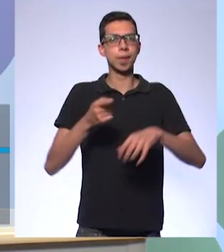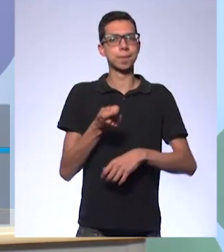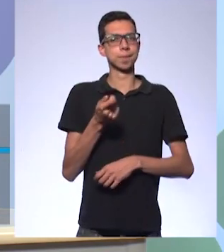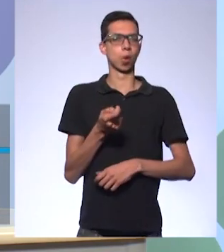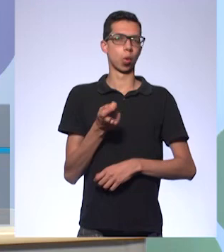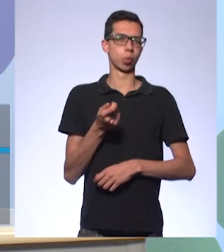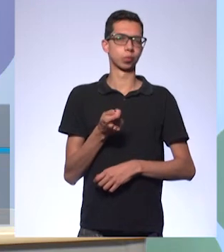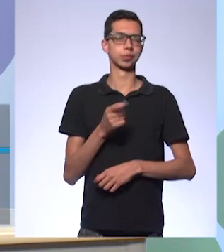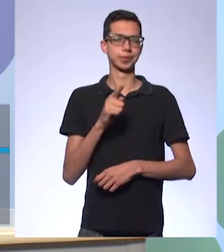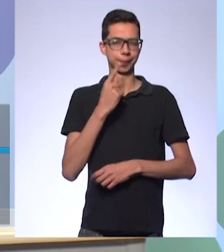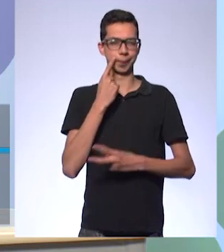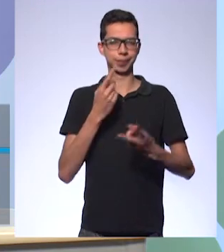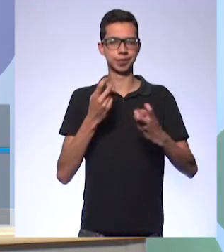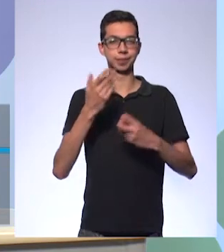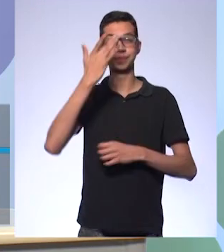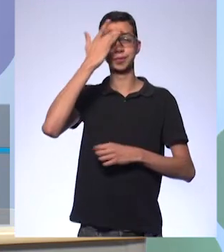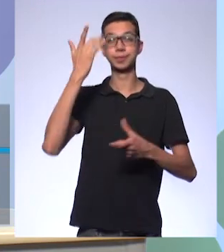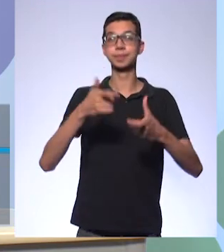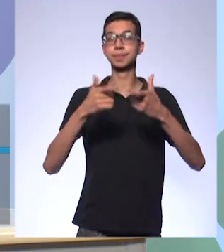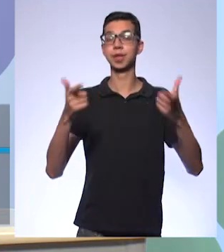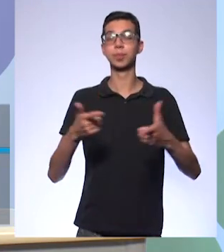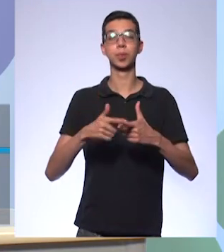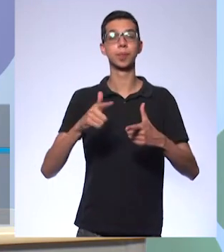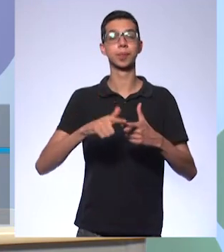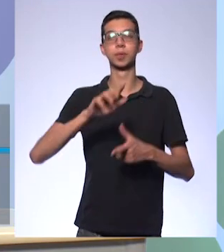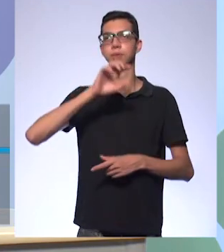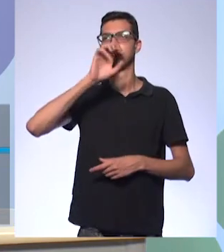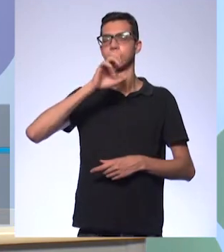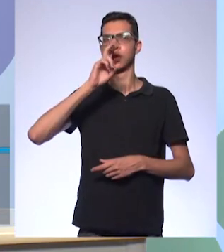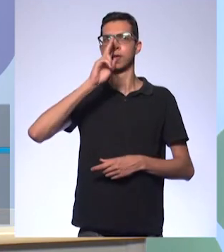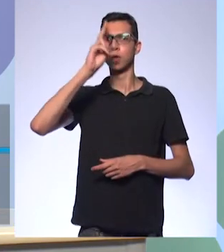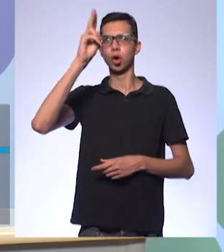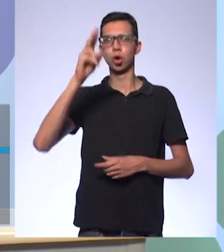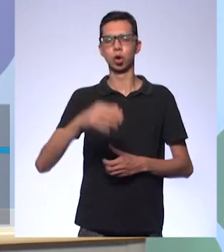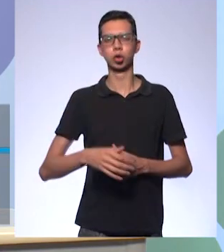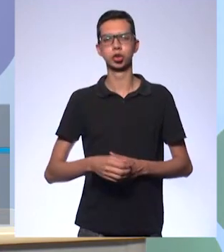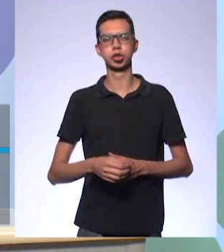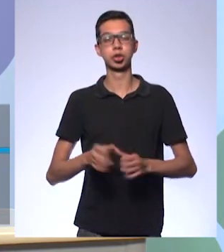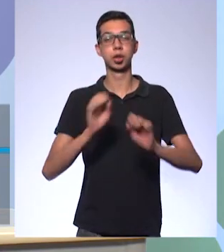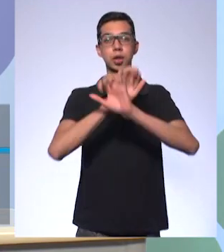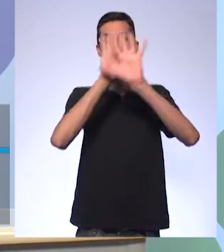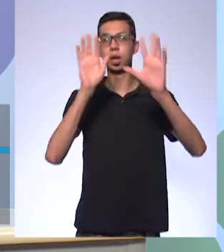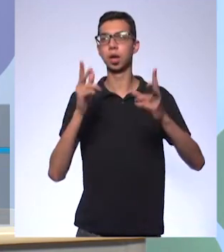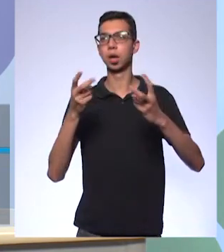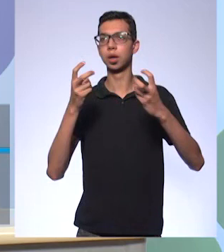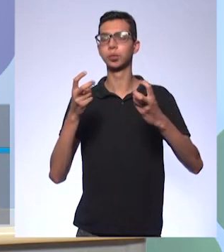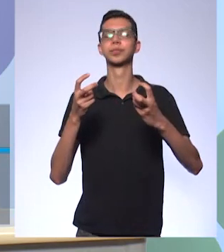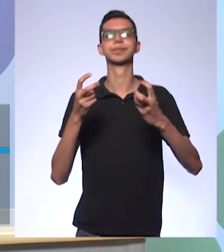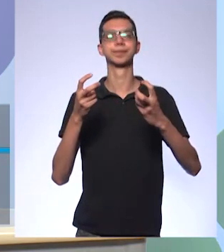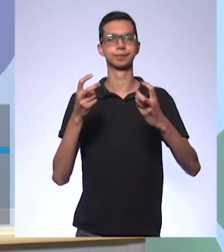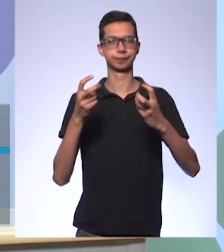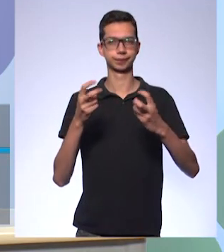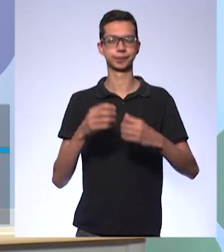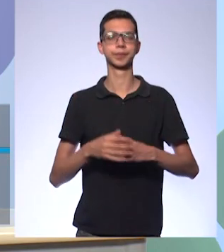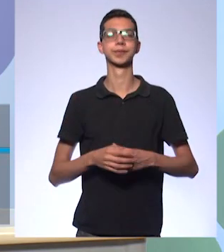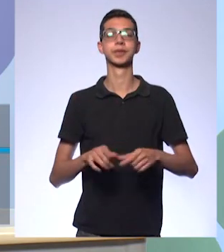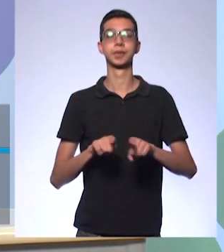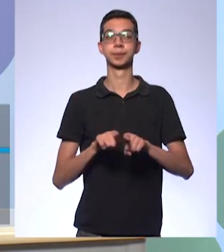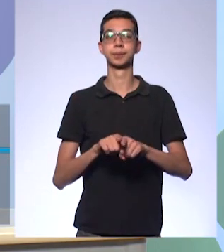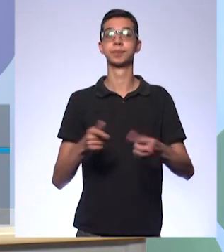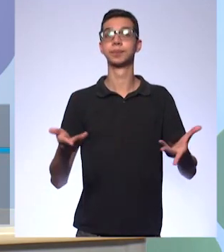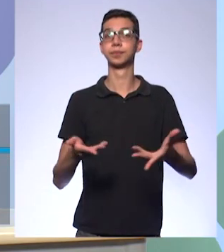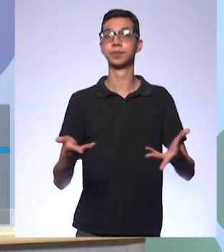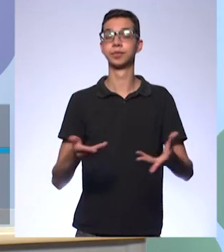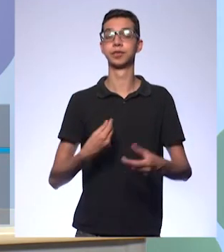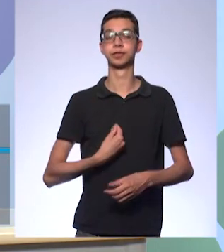nota que as pessoas começam a ter problemas respiratórios muito mais graves, né, muito mais evidentes também. Agora, nesse momento em que estamos vivendo,